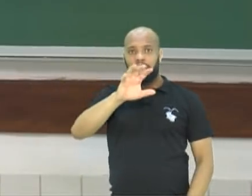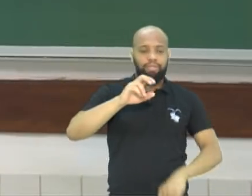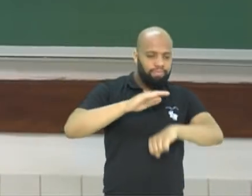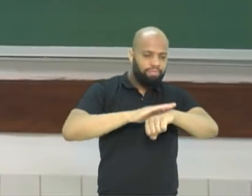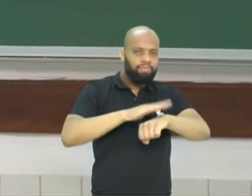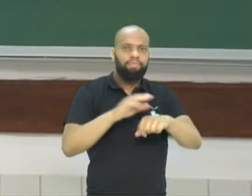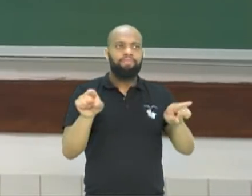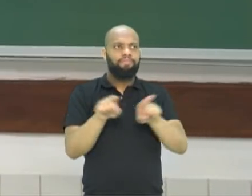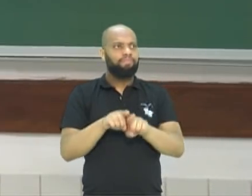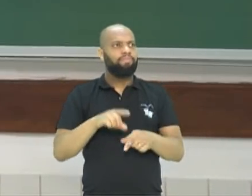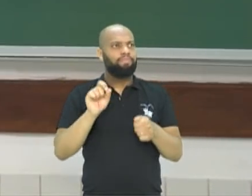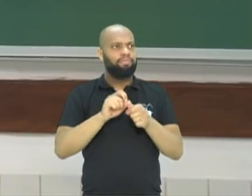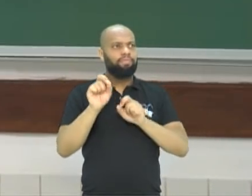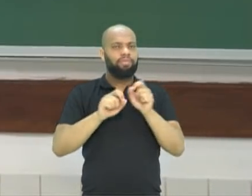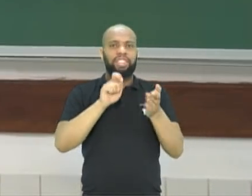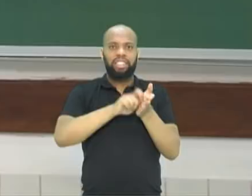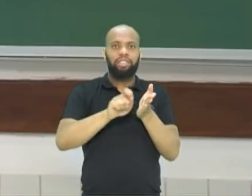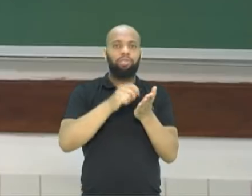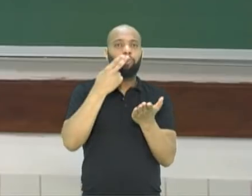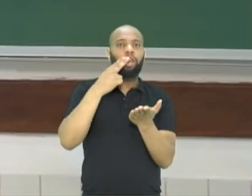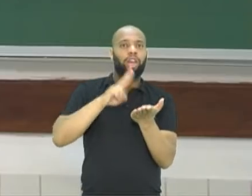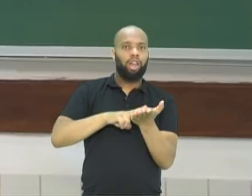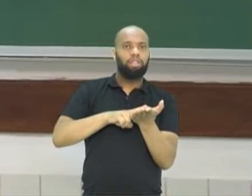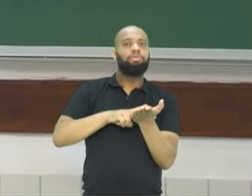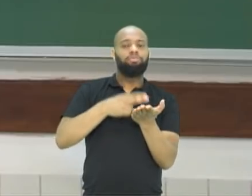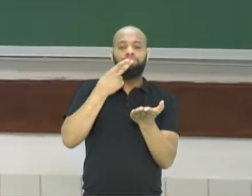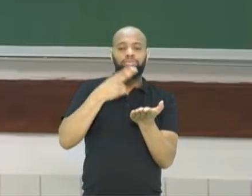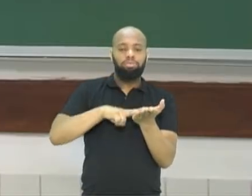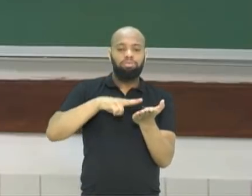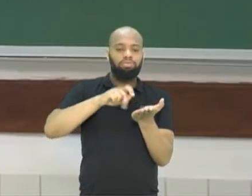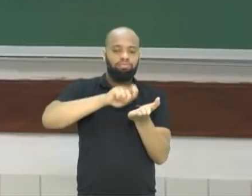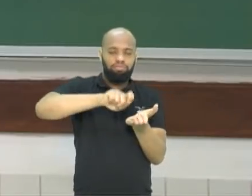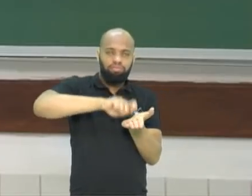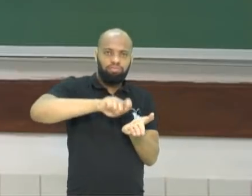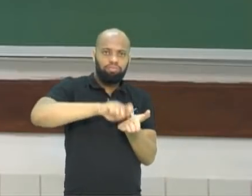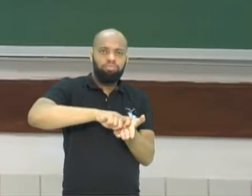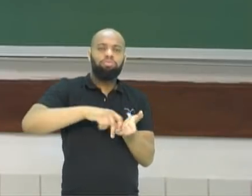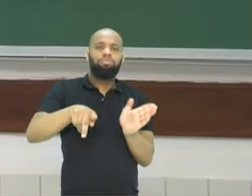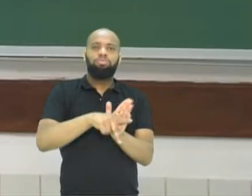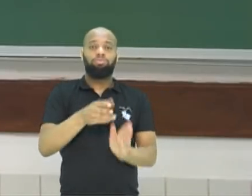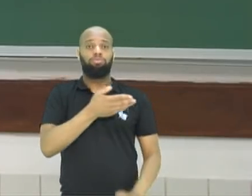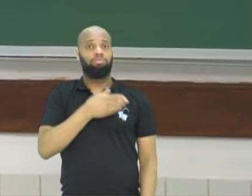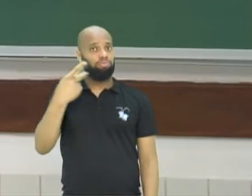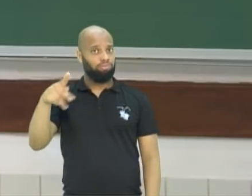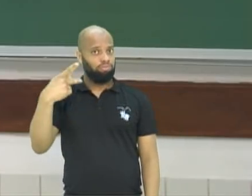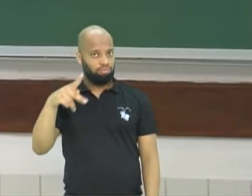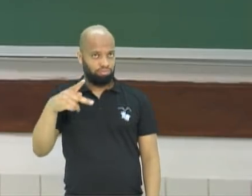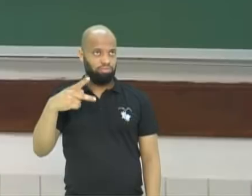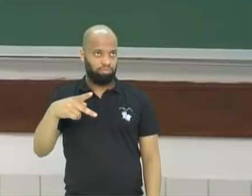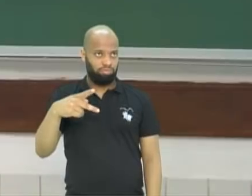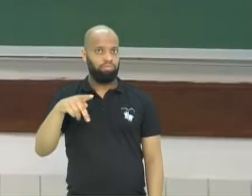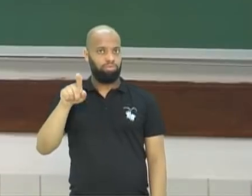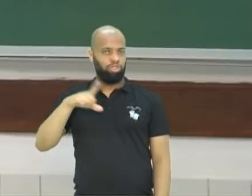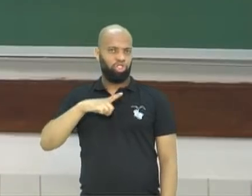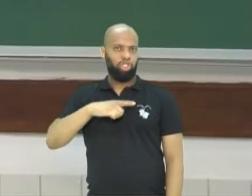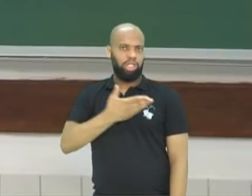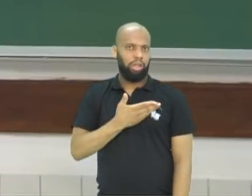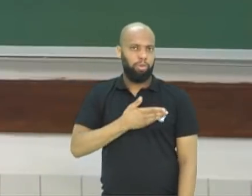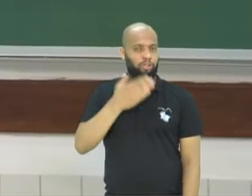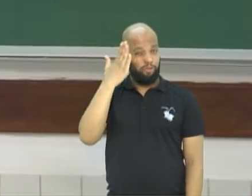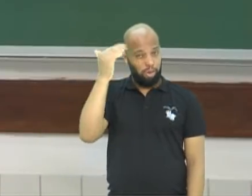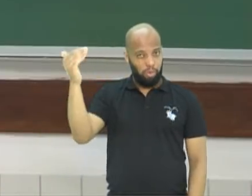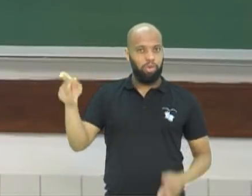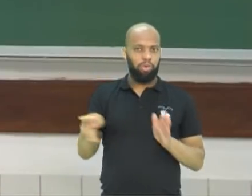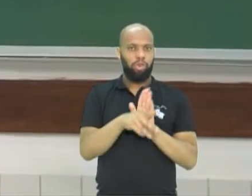que ele escreveu uma carta para um dos seus amigos lá, o Hooker, né? Era um botânico, um dos mais famosos no século